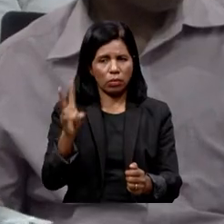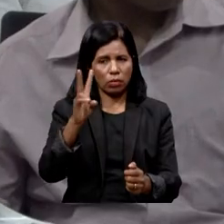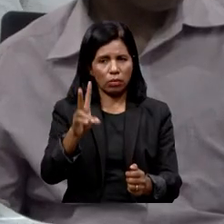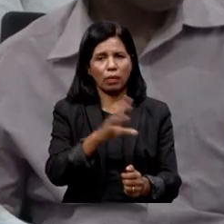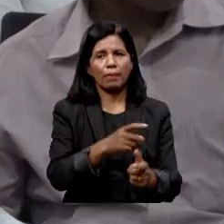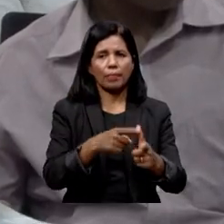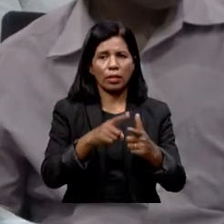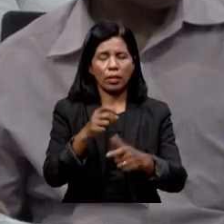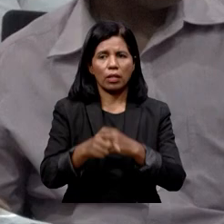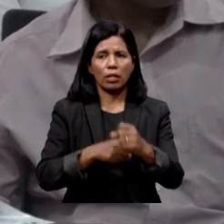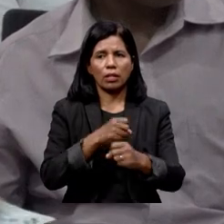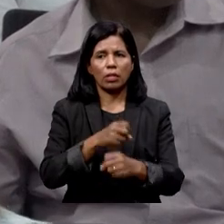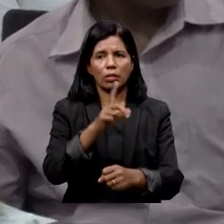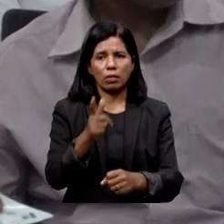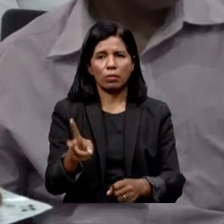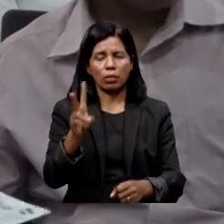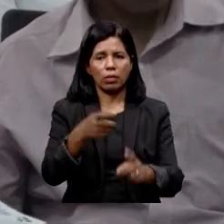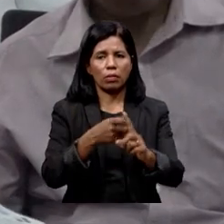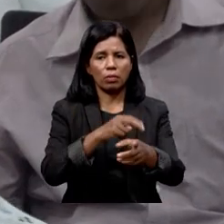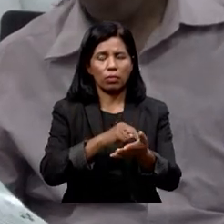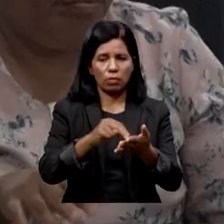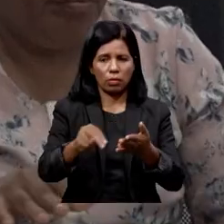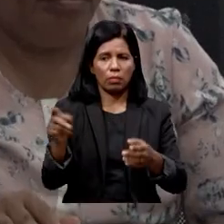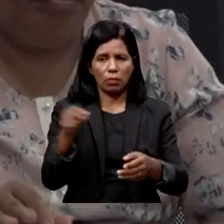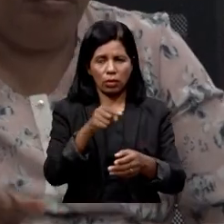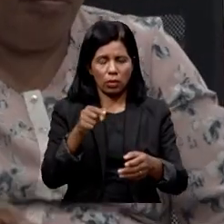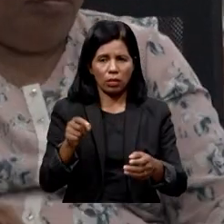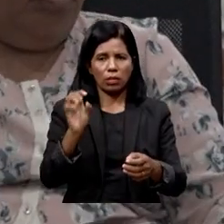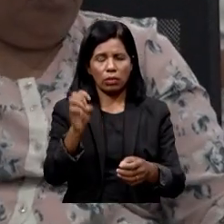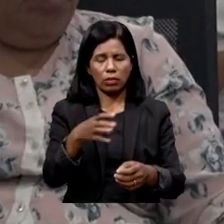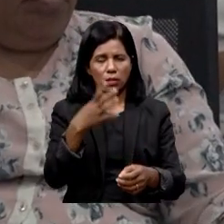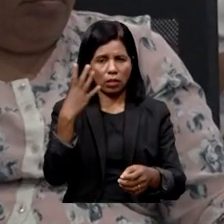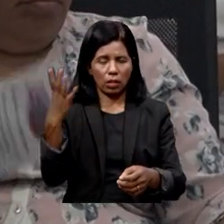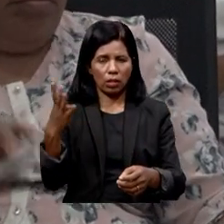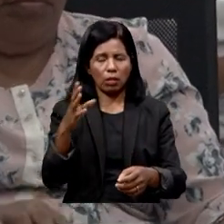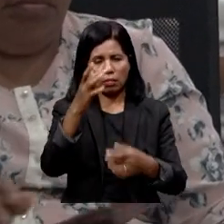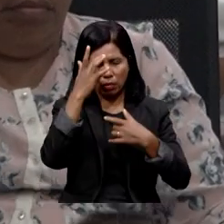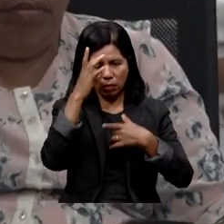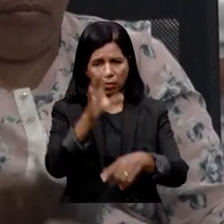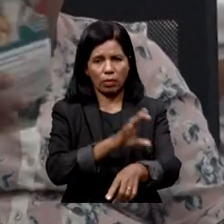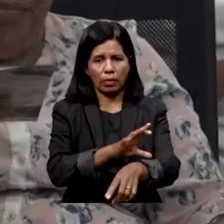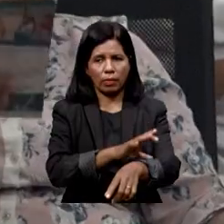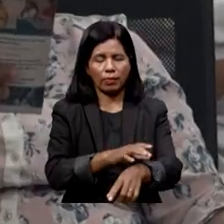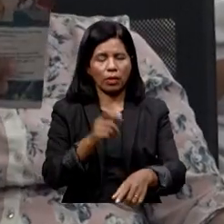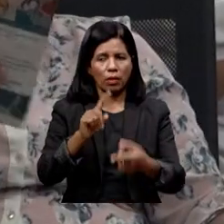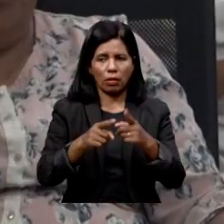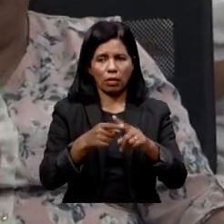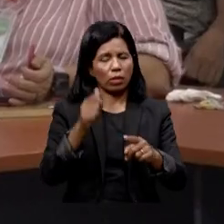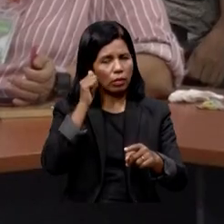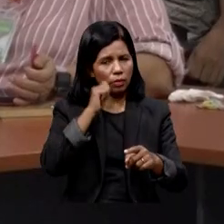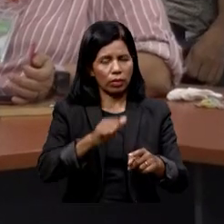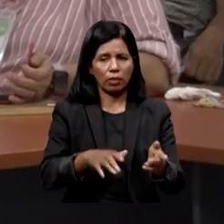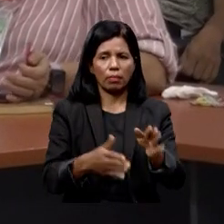rua runulu resin rua no husi número ne por cento sanu resin hat mag positivo ba cancro cervix no ina feto sira ne bela